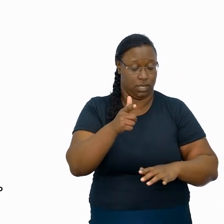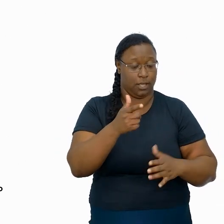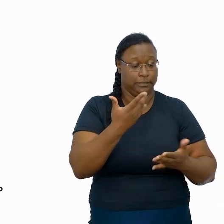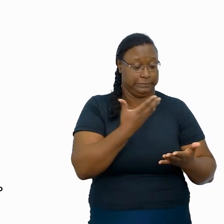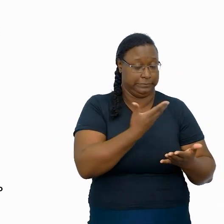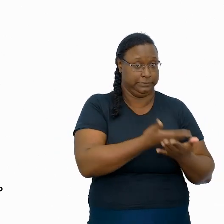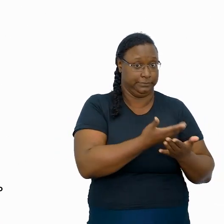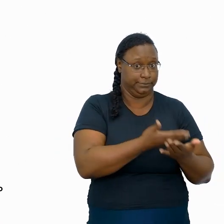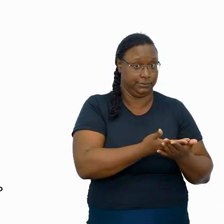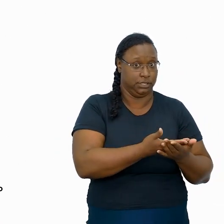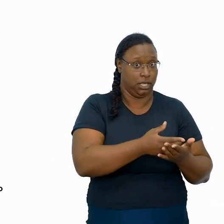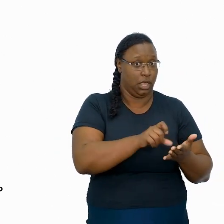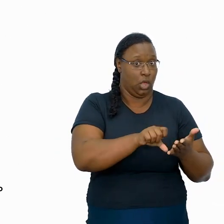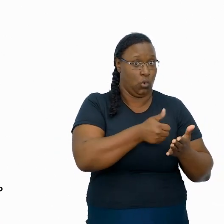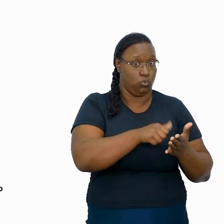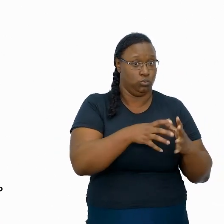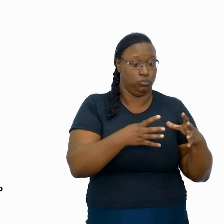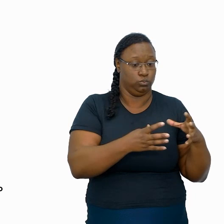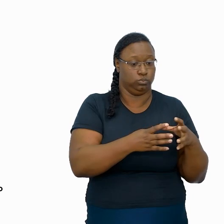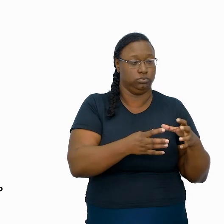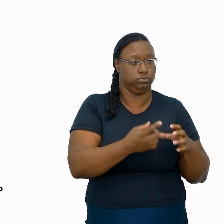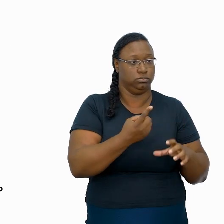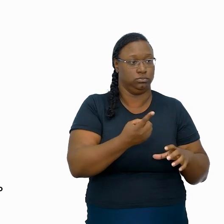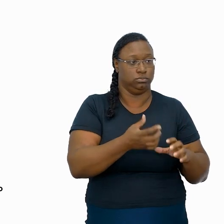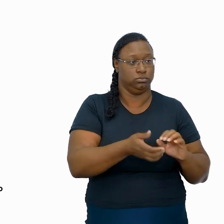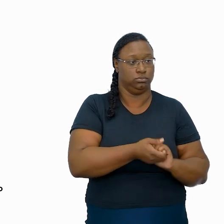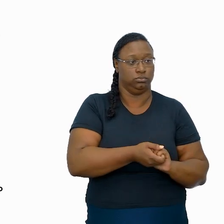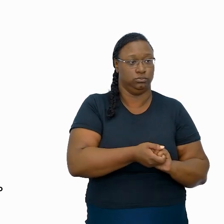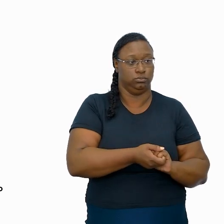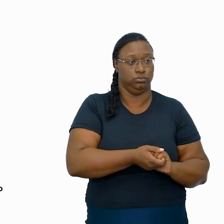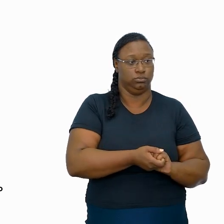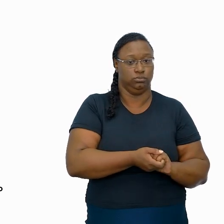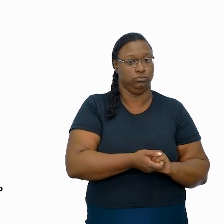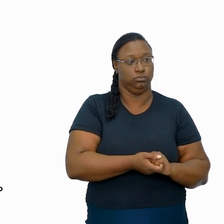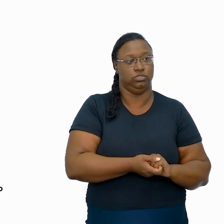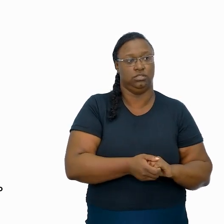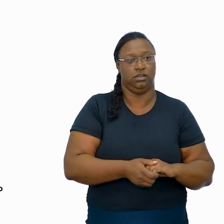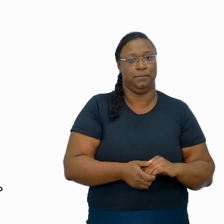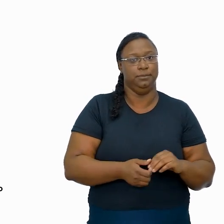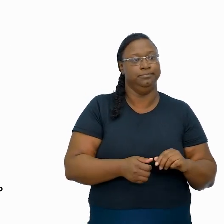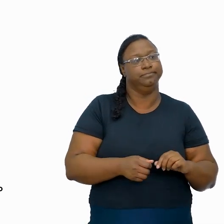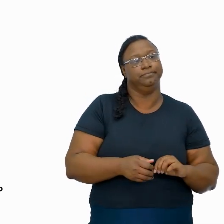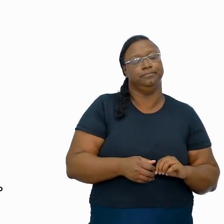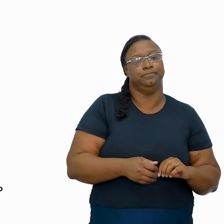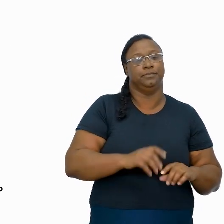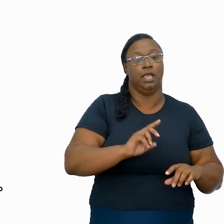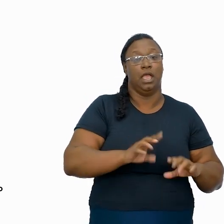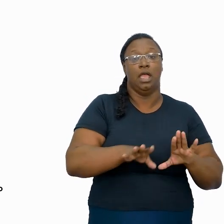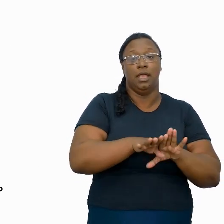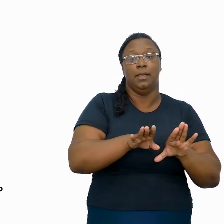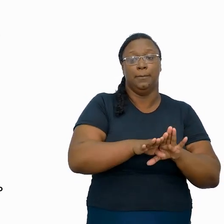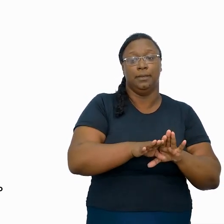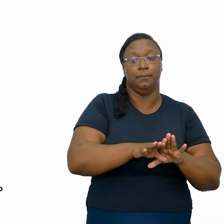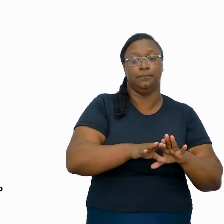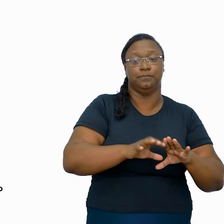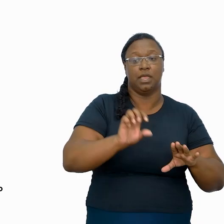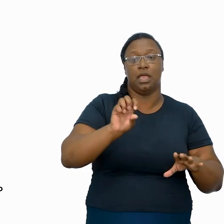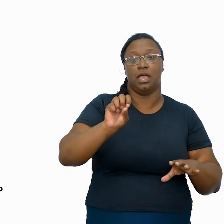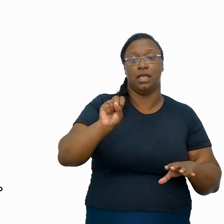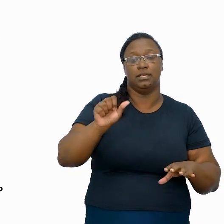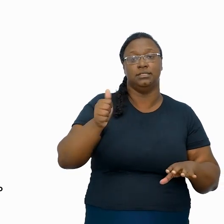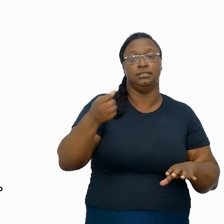Ciências da Natureza, o volume 1 do segundo bimestre, e analisar as atividades propostas na SA3, que foi a que